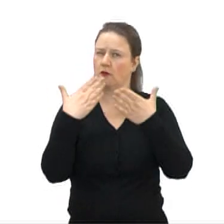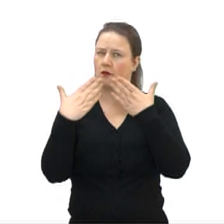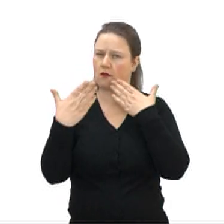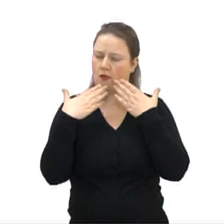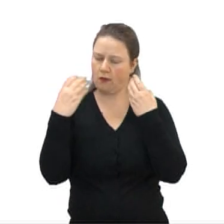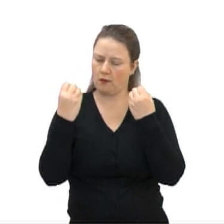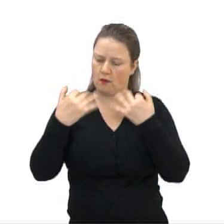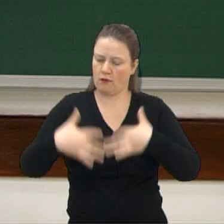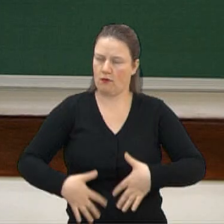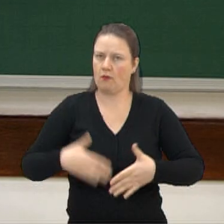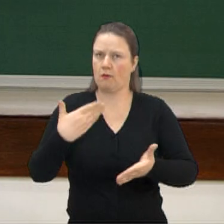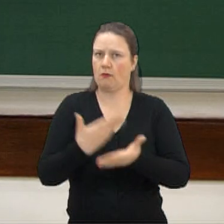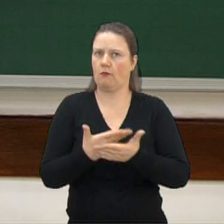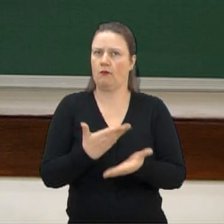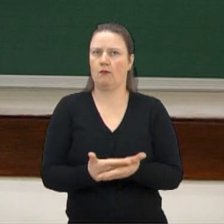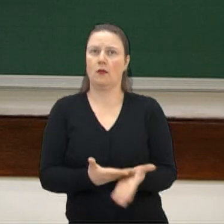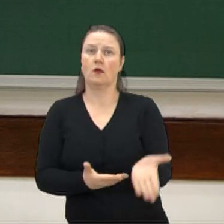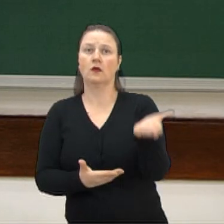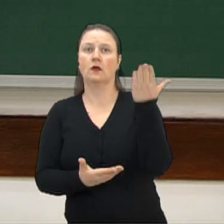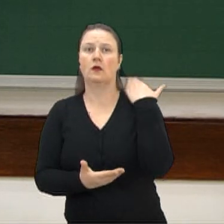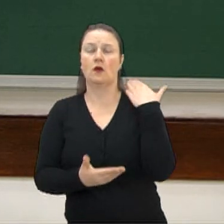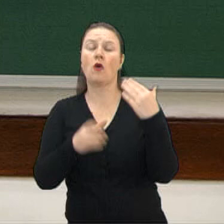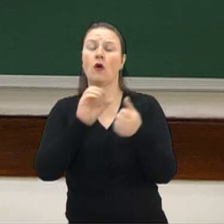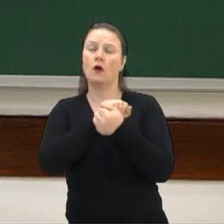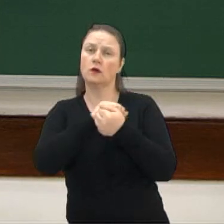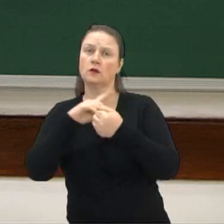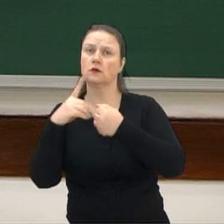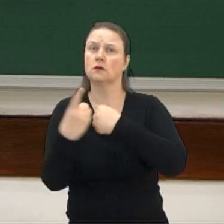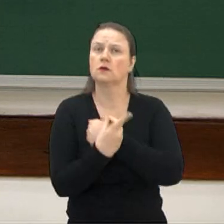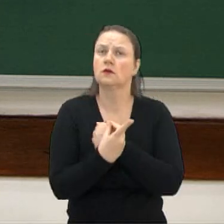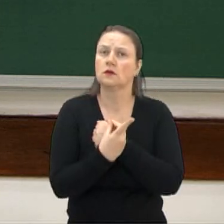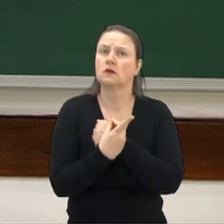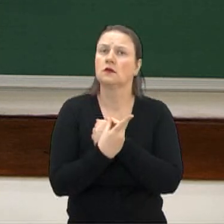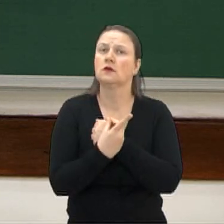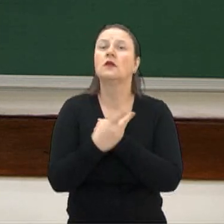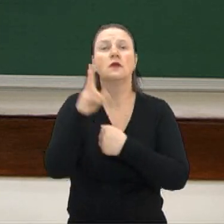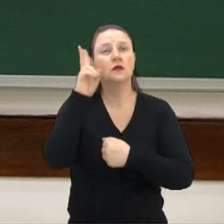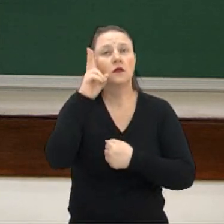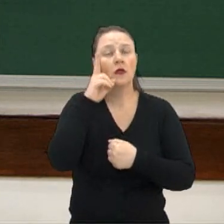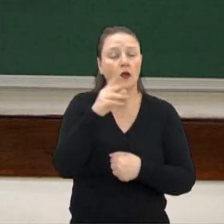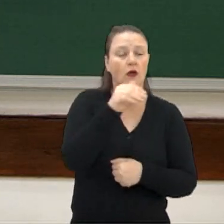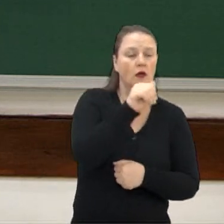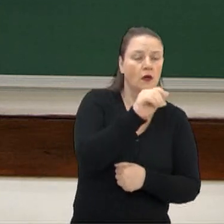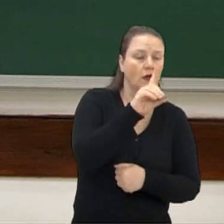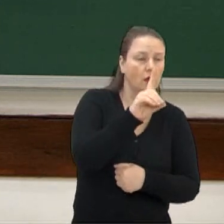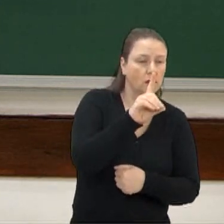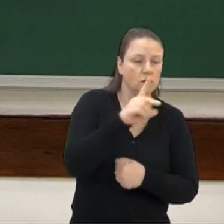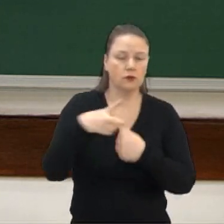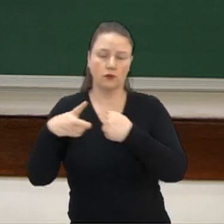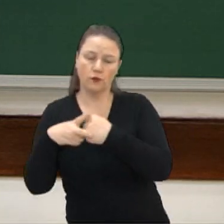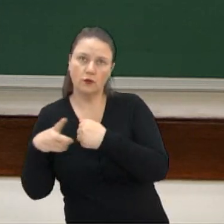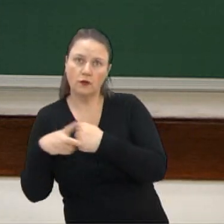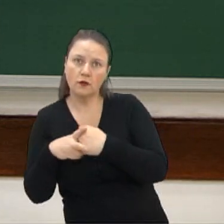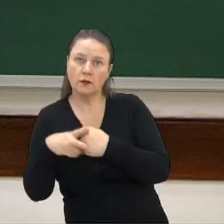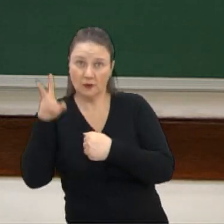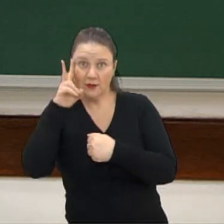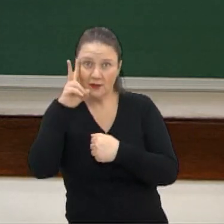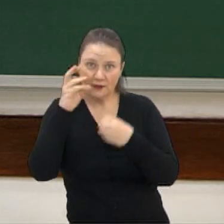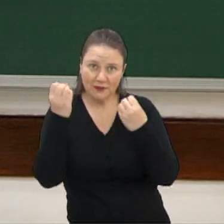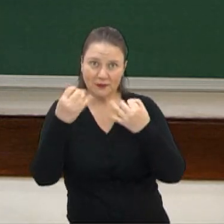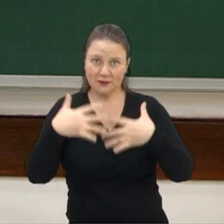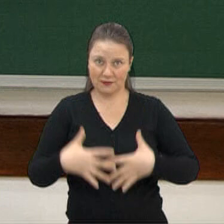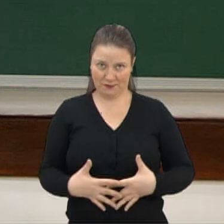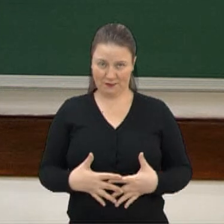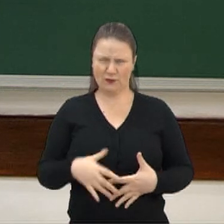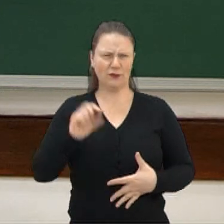passada, quando nós vimos essa questão do advérbio, lembram? Eu falei verbo, depois o ad, fiz o sinal. O que será que quer